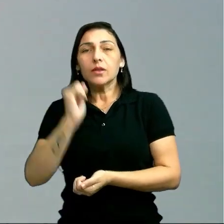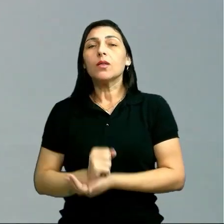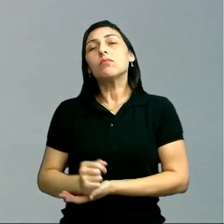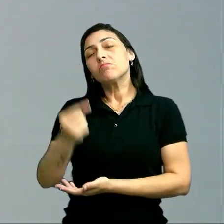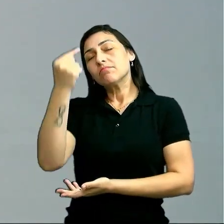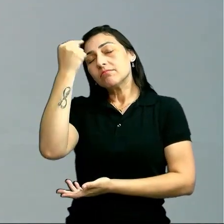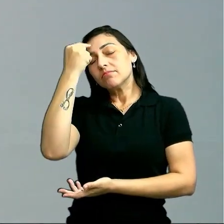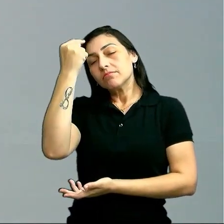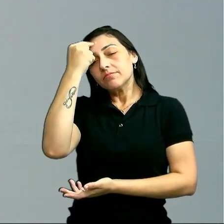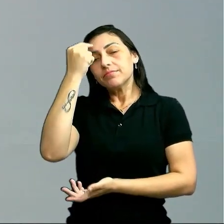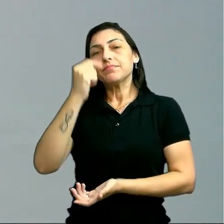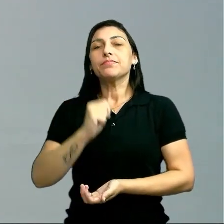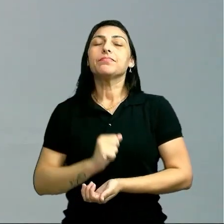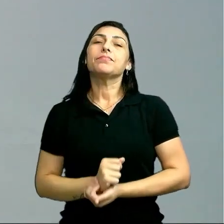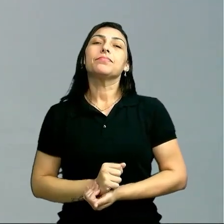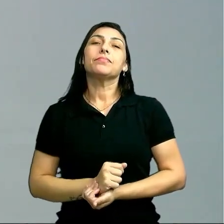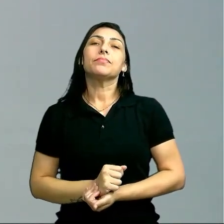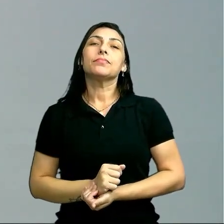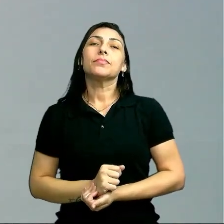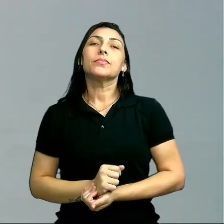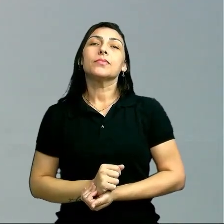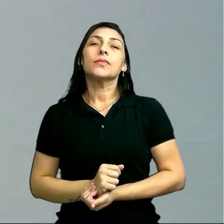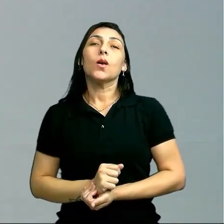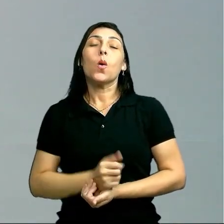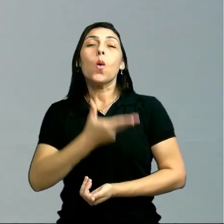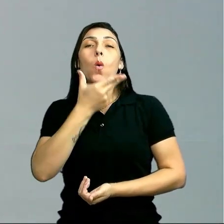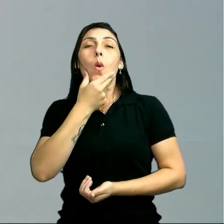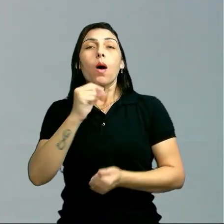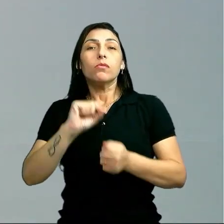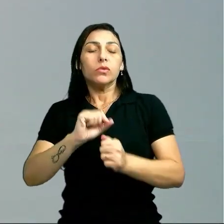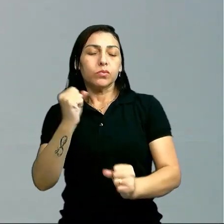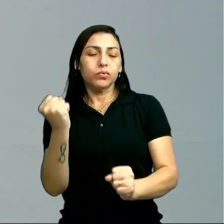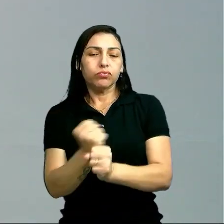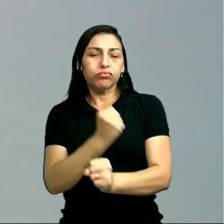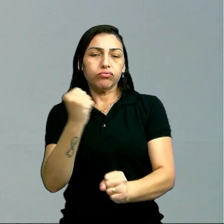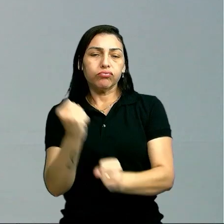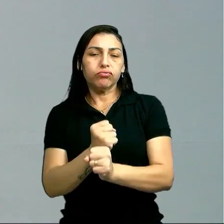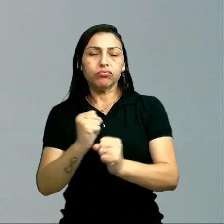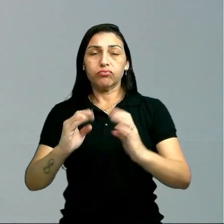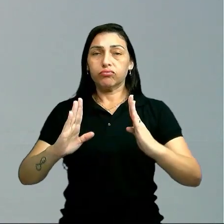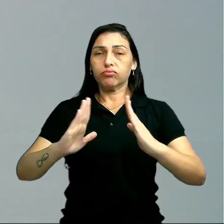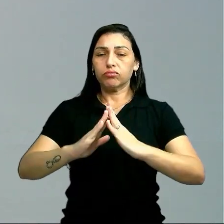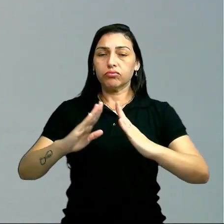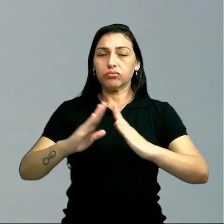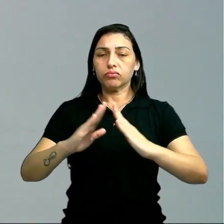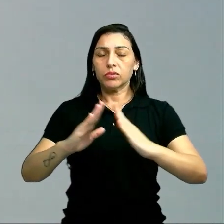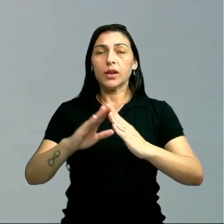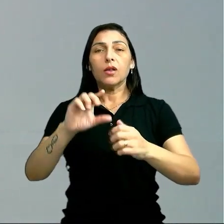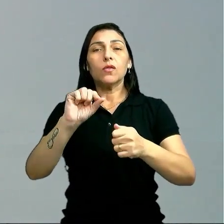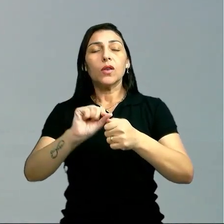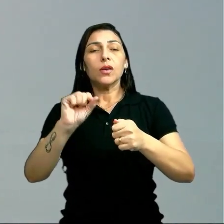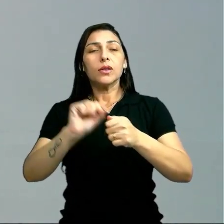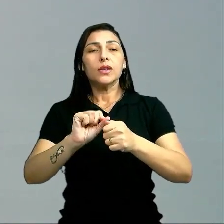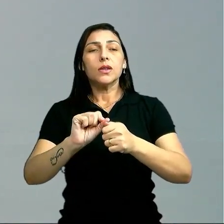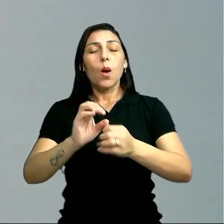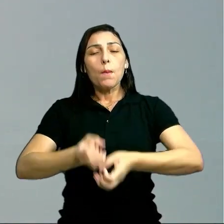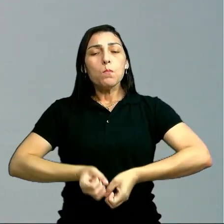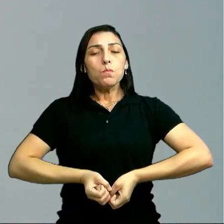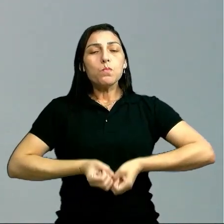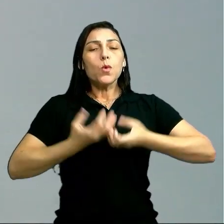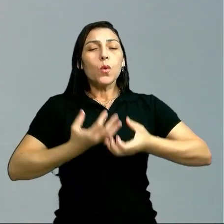supor o seguinte: o pedreiro, ao fazer uma casa, ele está fazendo uma